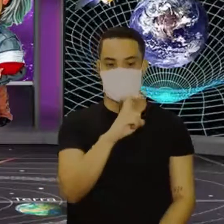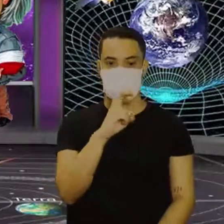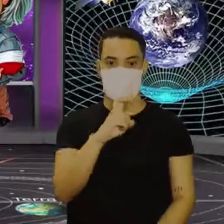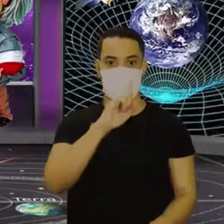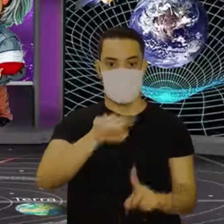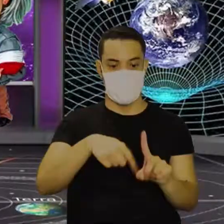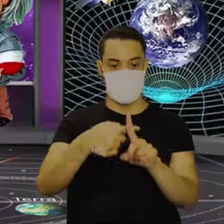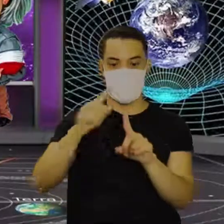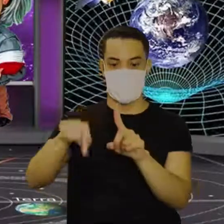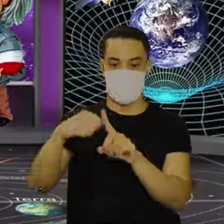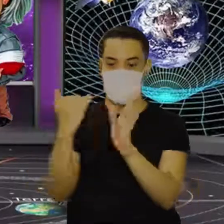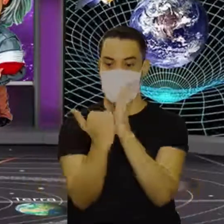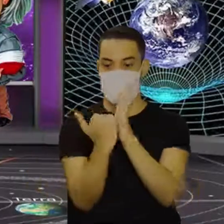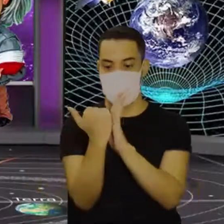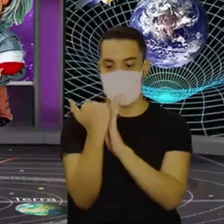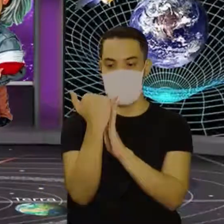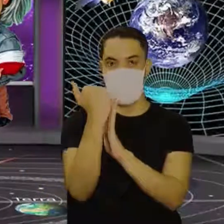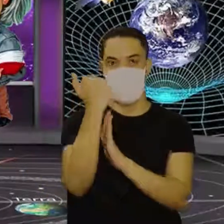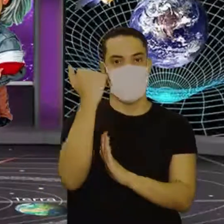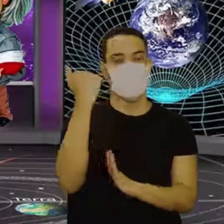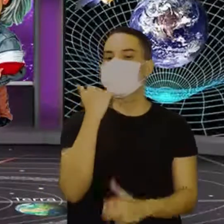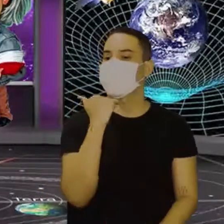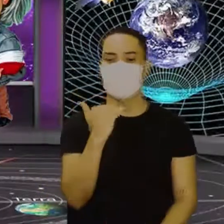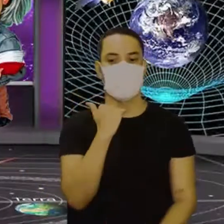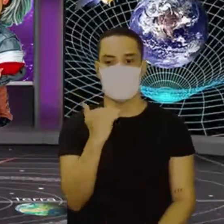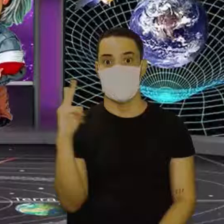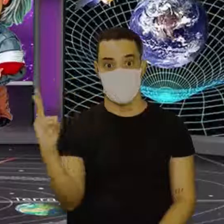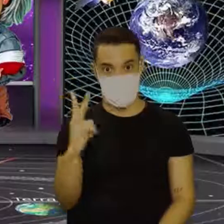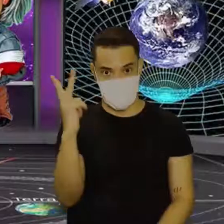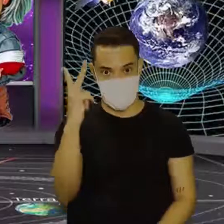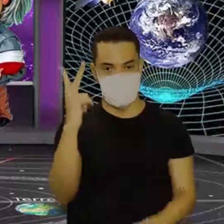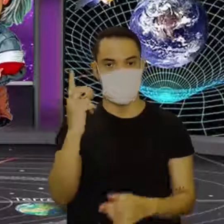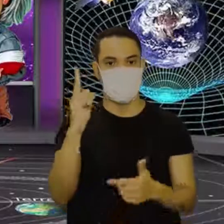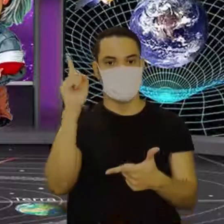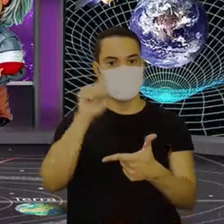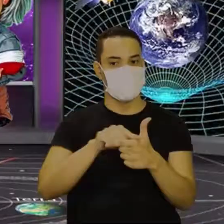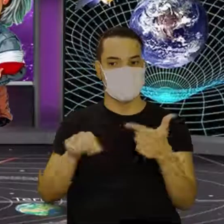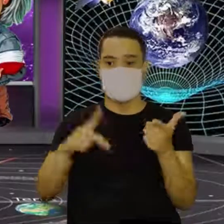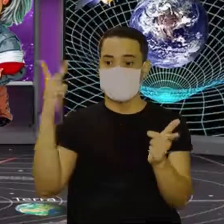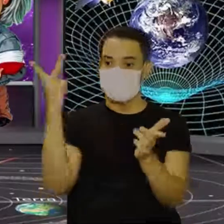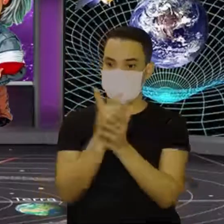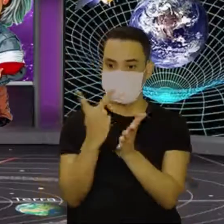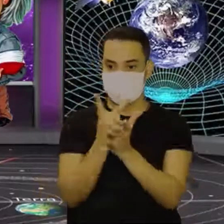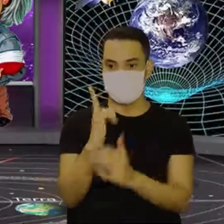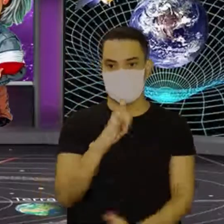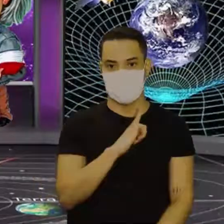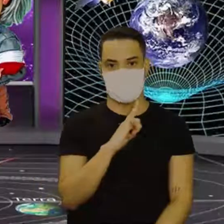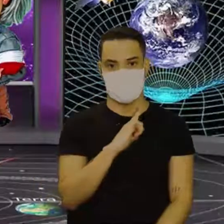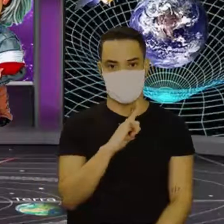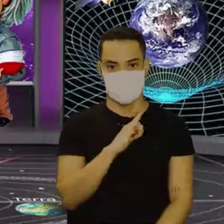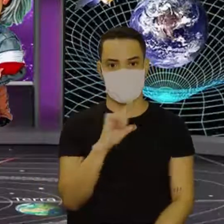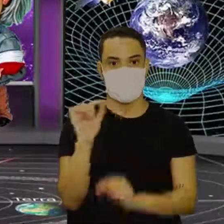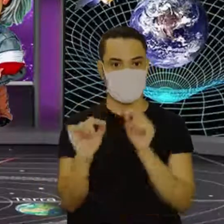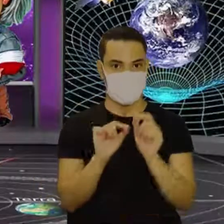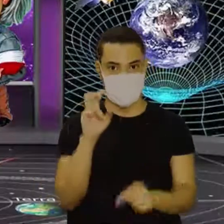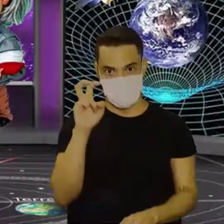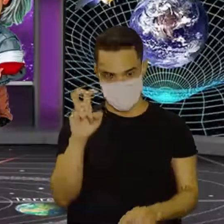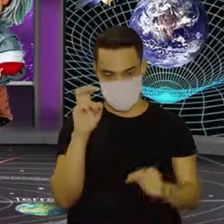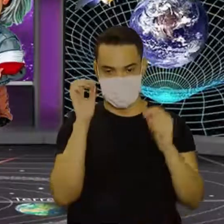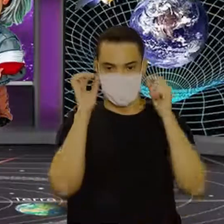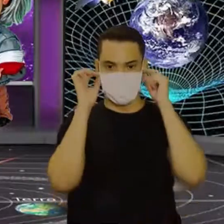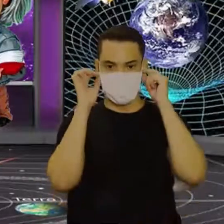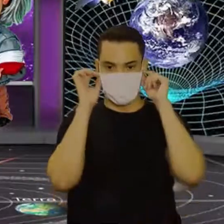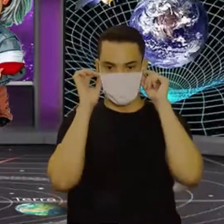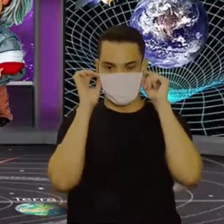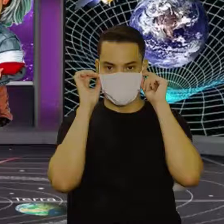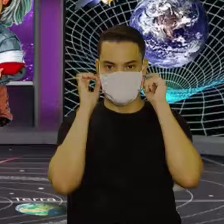vai aumentando. Então não importa o valor que você divida, sempre tem que dar 5, né? Vamos dizer